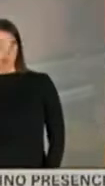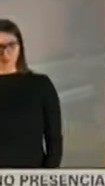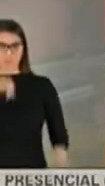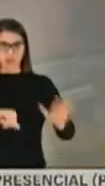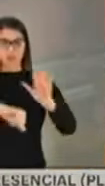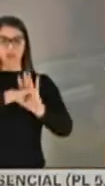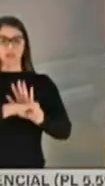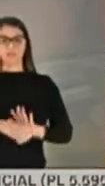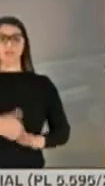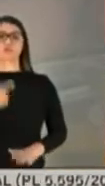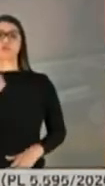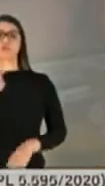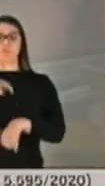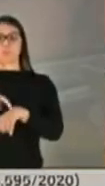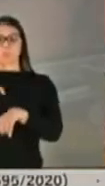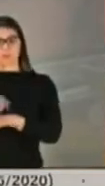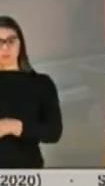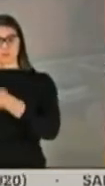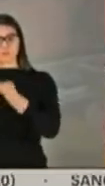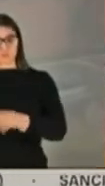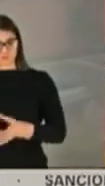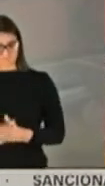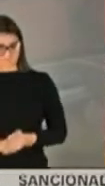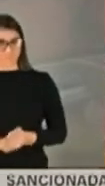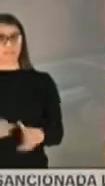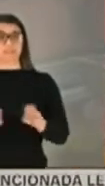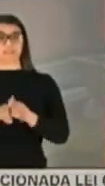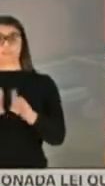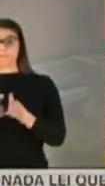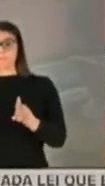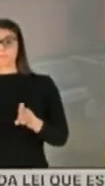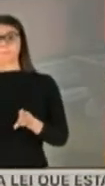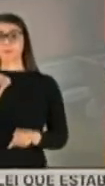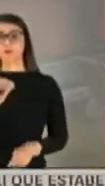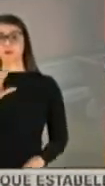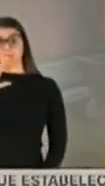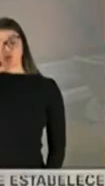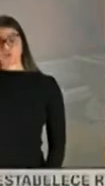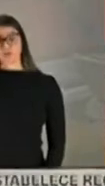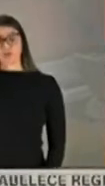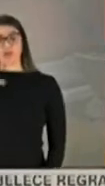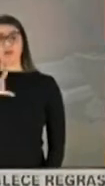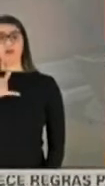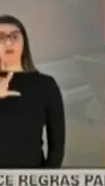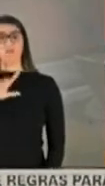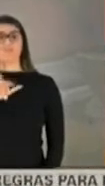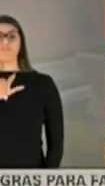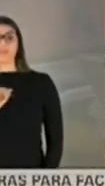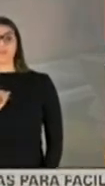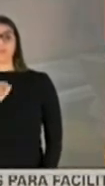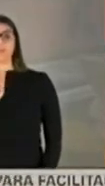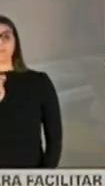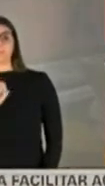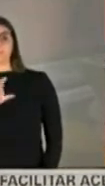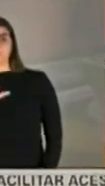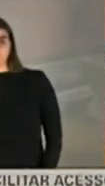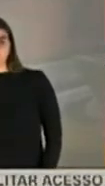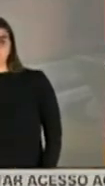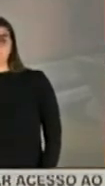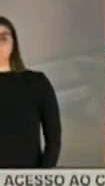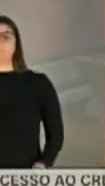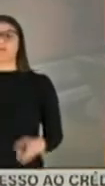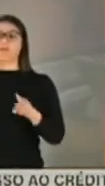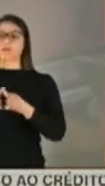instância. Ele também posta general Vilas Boas sai em defesa da Lava Jato e de Sérgio Moro. Ele